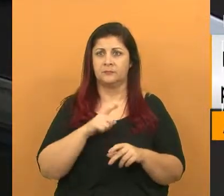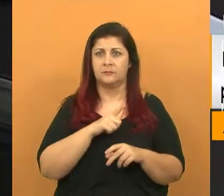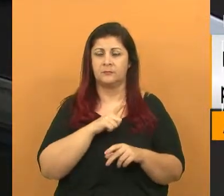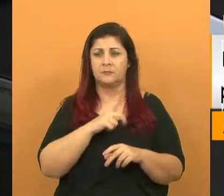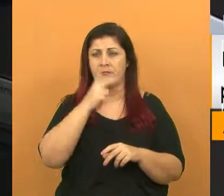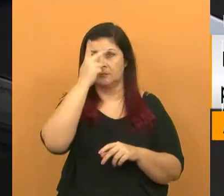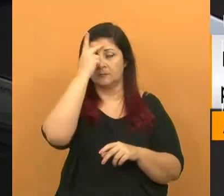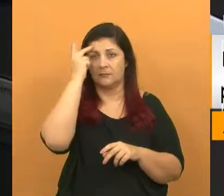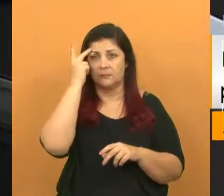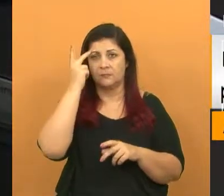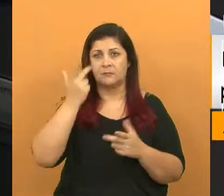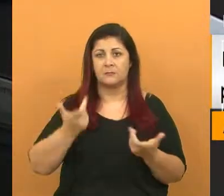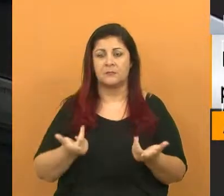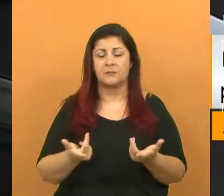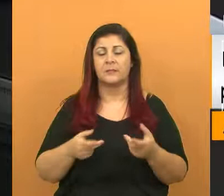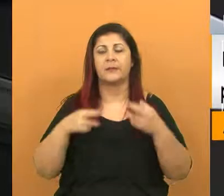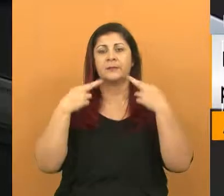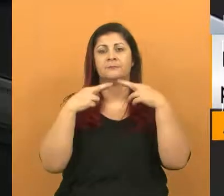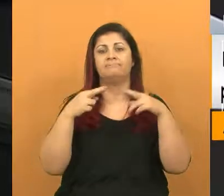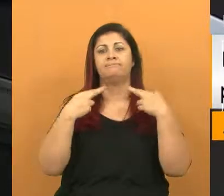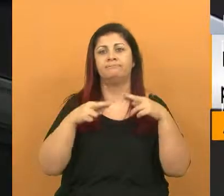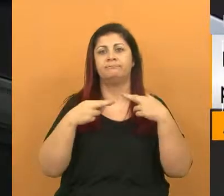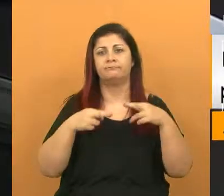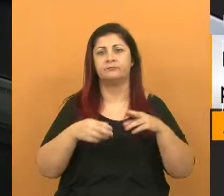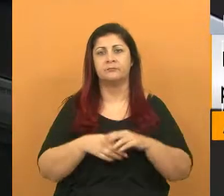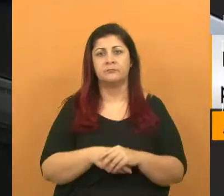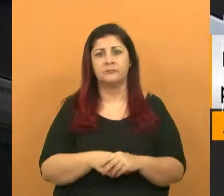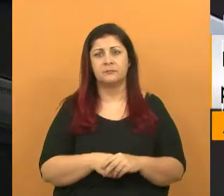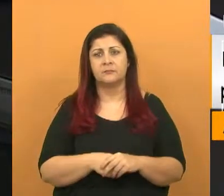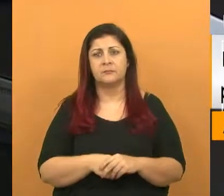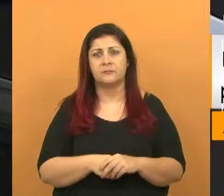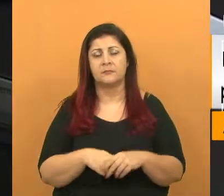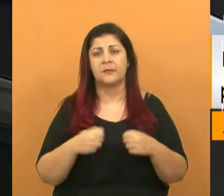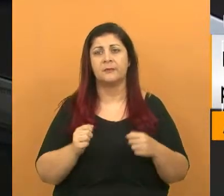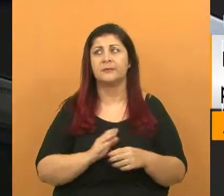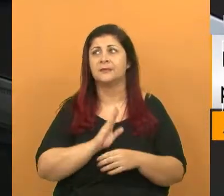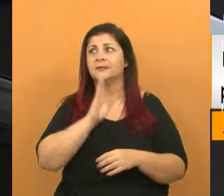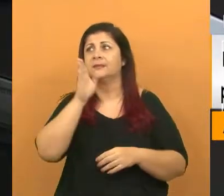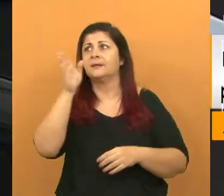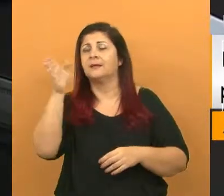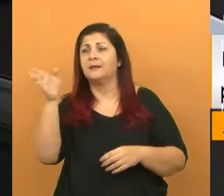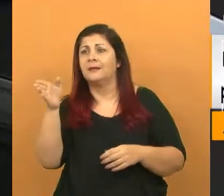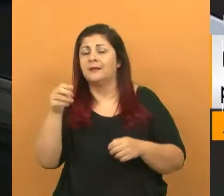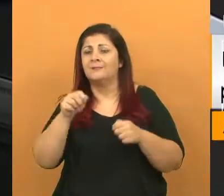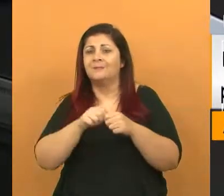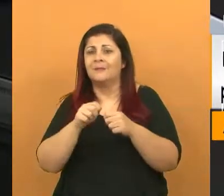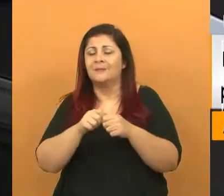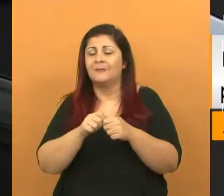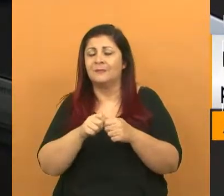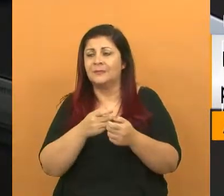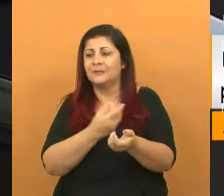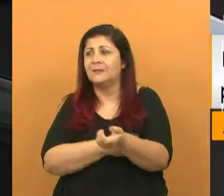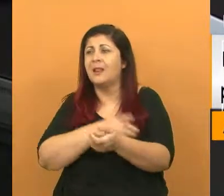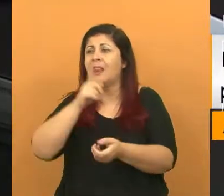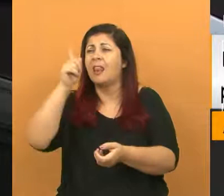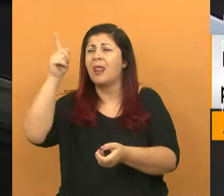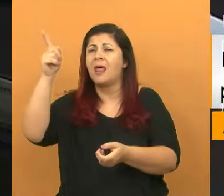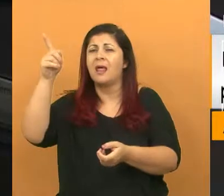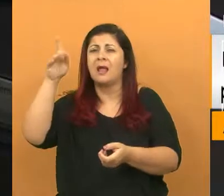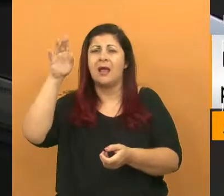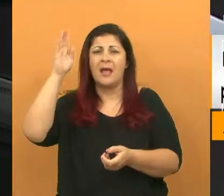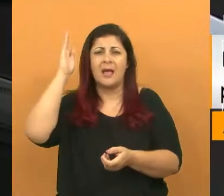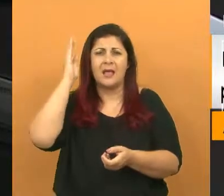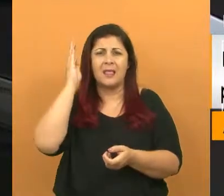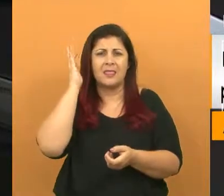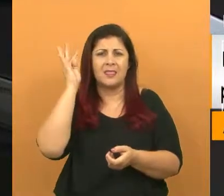também, munícipes, que estão reclamando que tem que ir tratar lá, fazer quimioterapia lá em Taubaté.